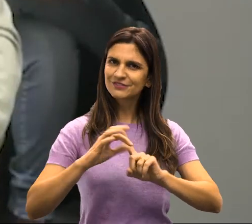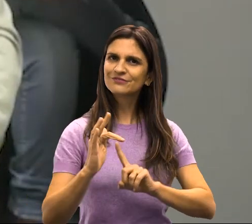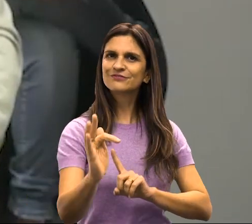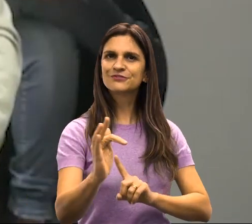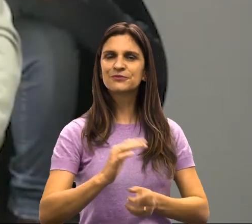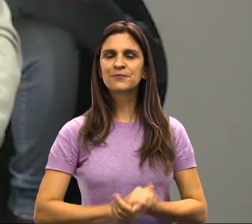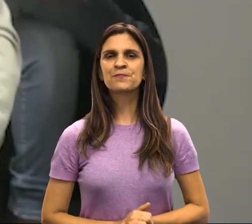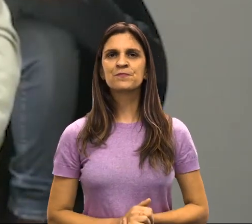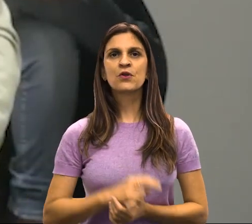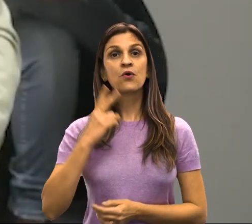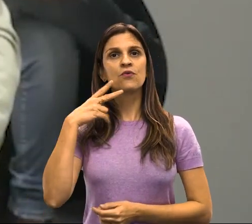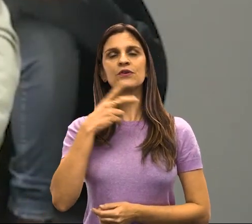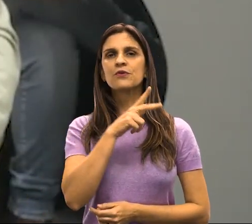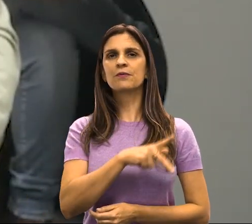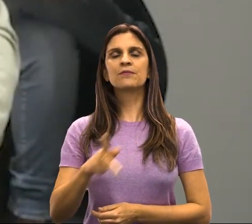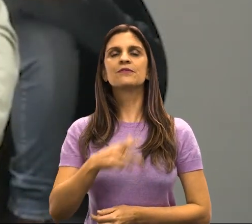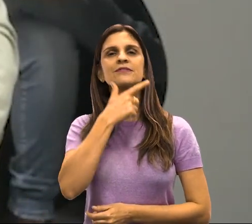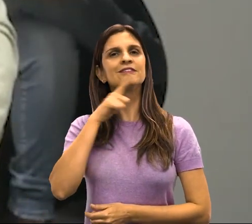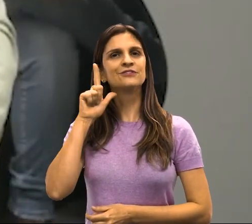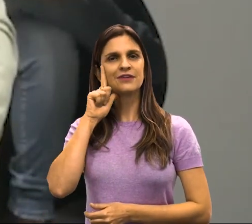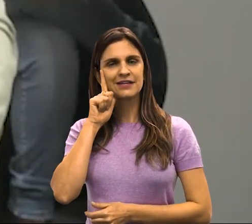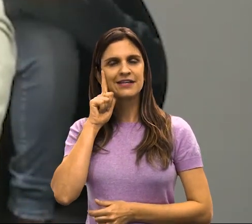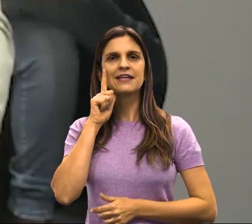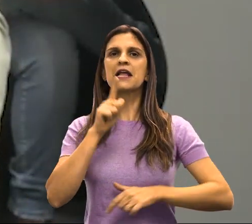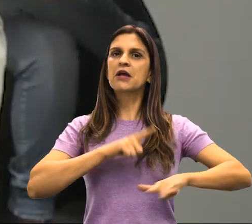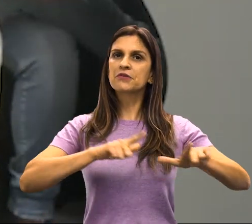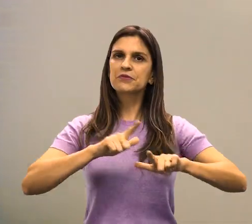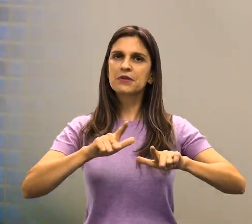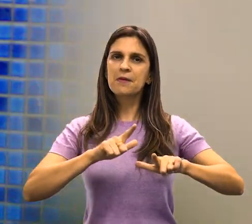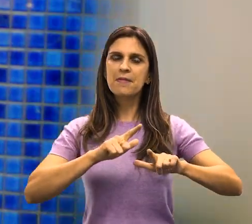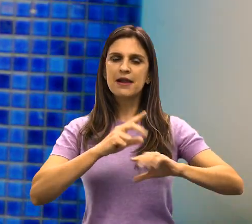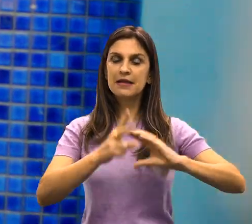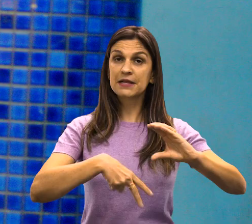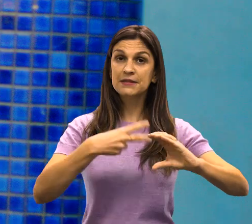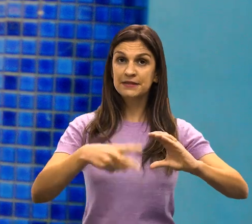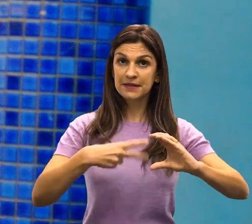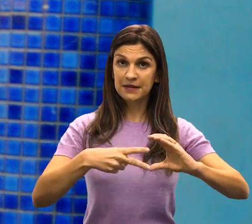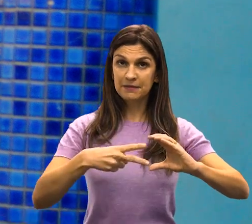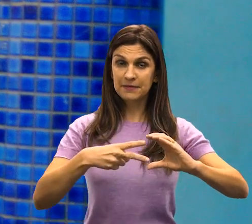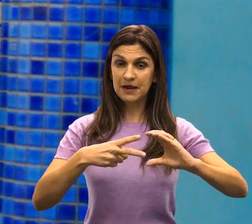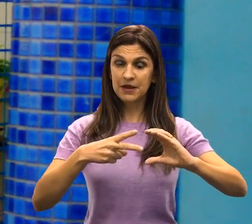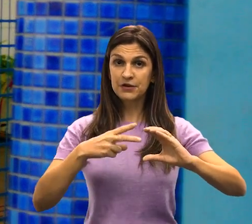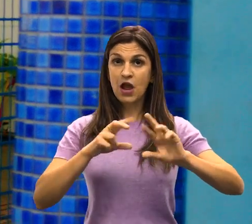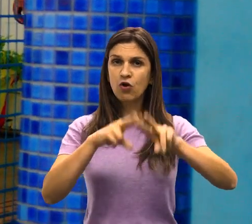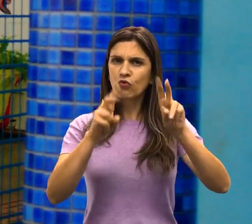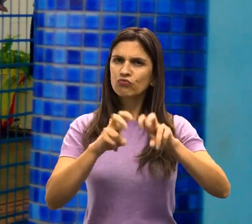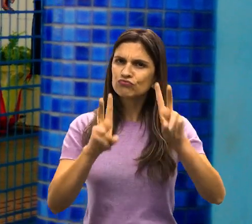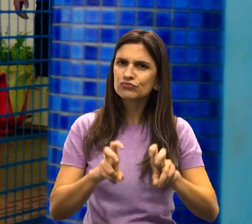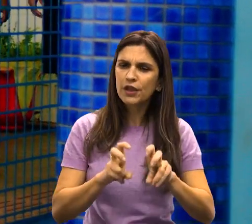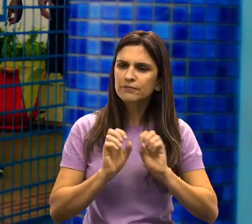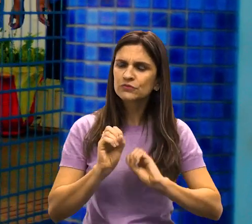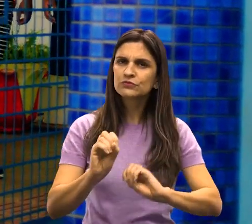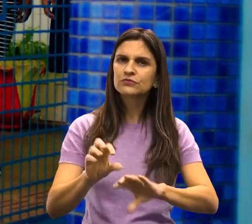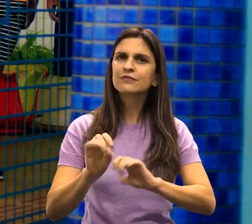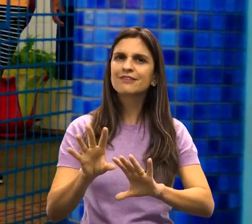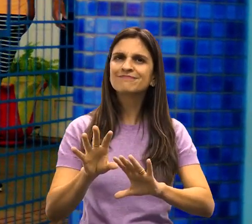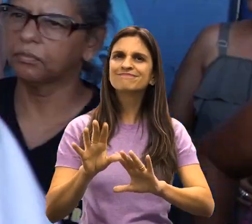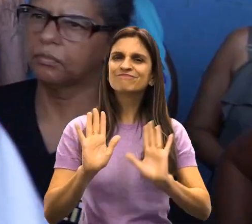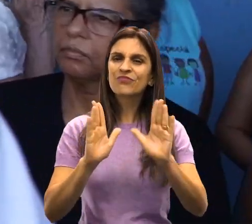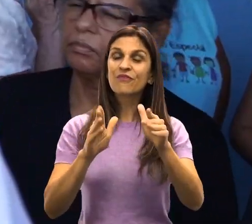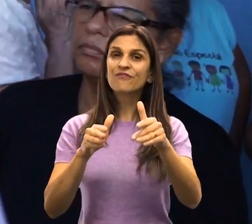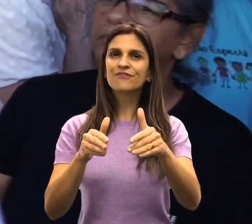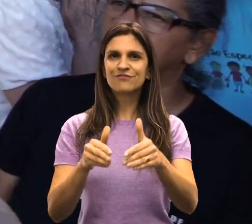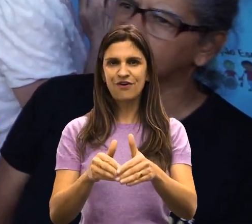professor Juari atua no Legislativo Municipal pela valorização e a qualidade do ensino em Campo